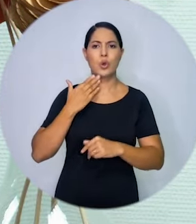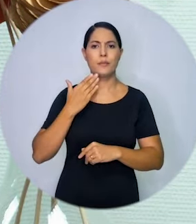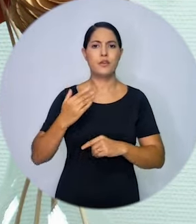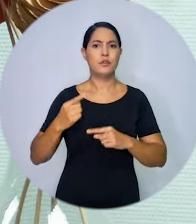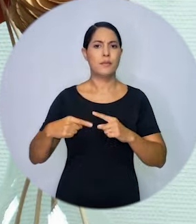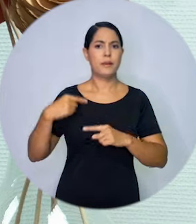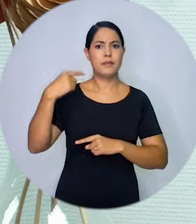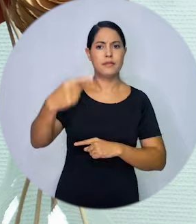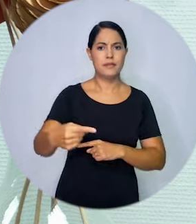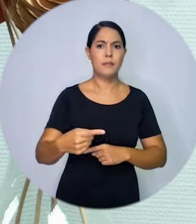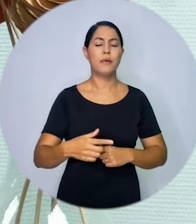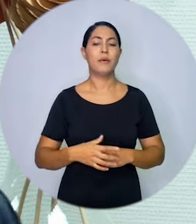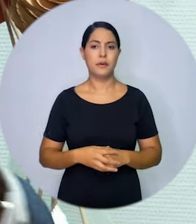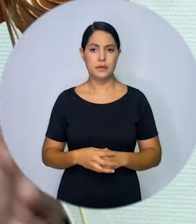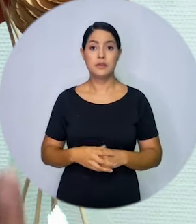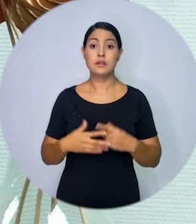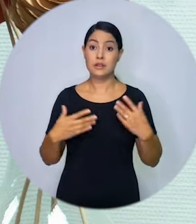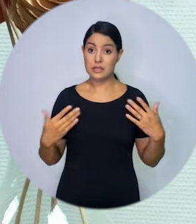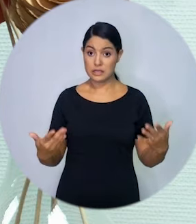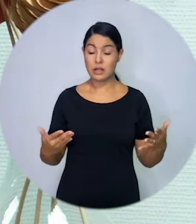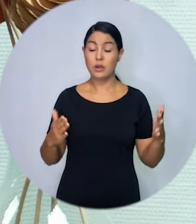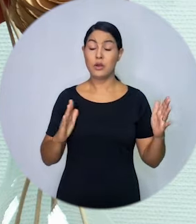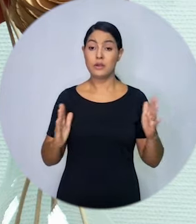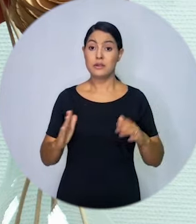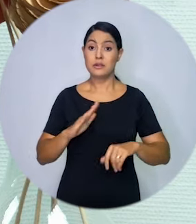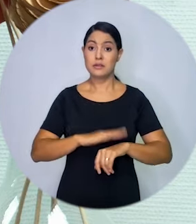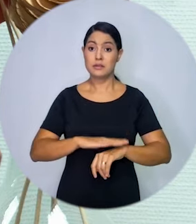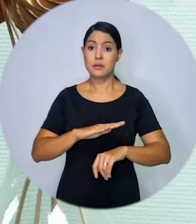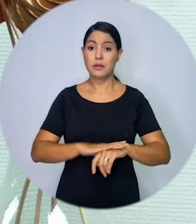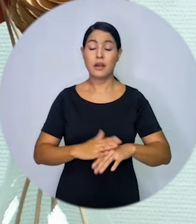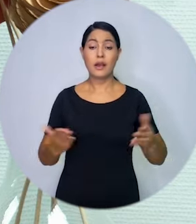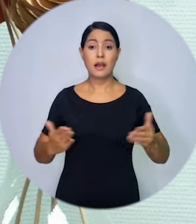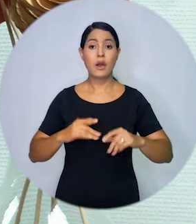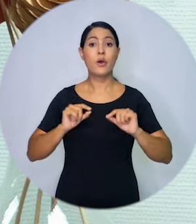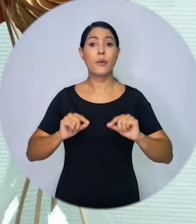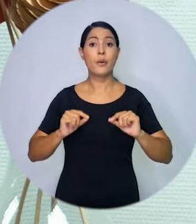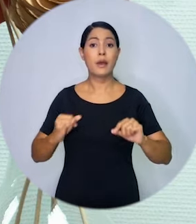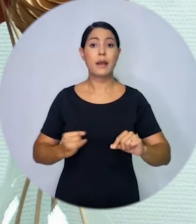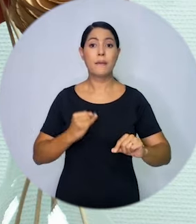como também no Supremo Tribunal Federal, para, nesse momento em que a